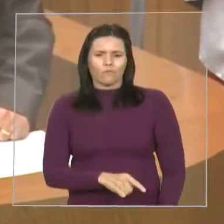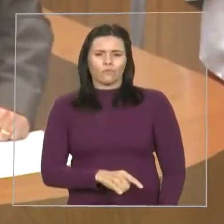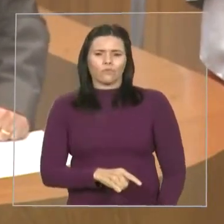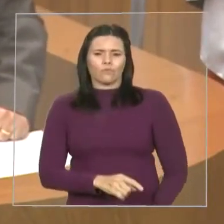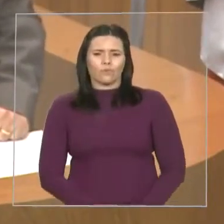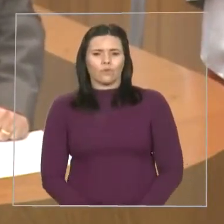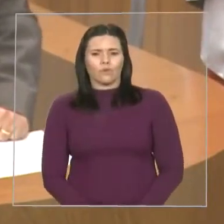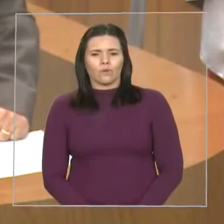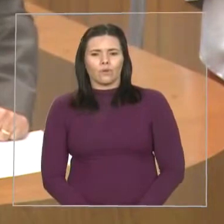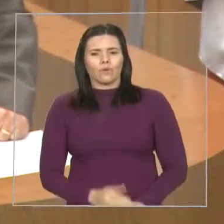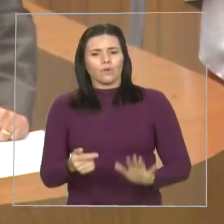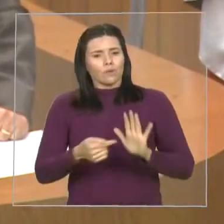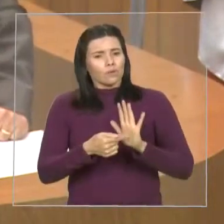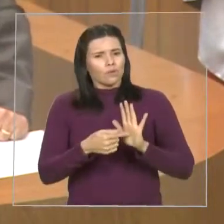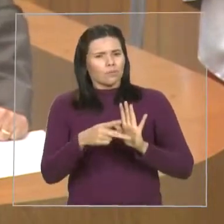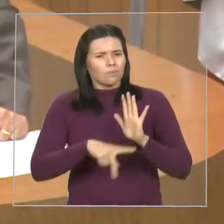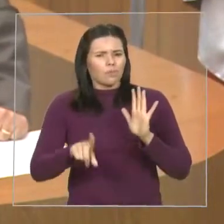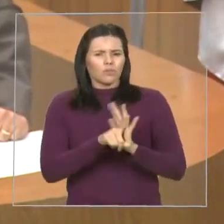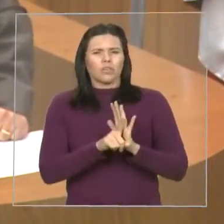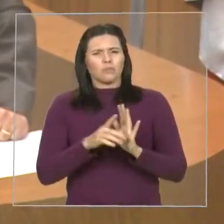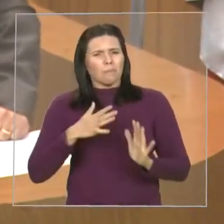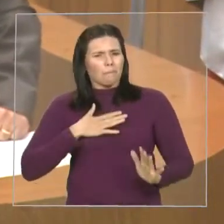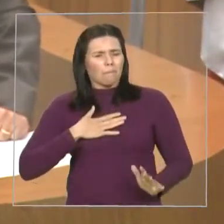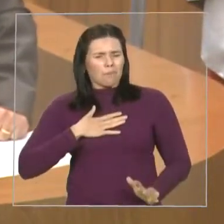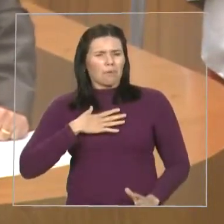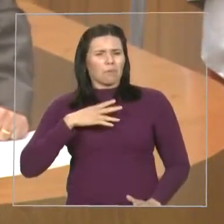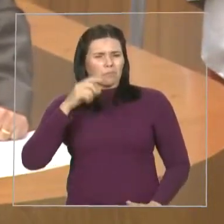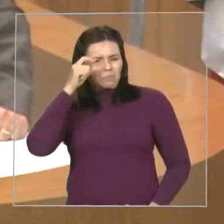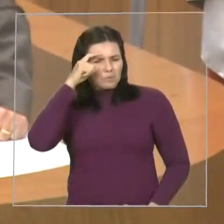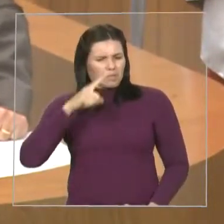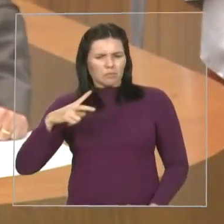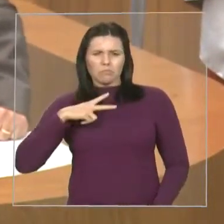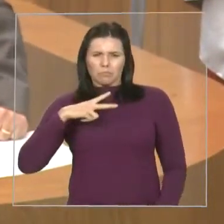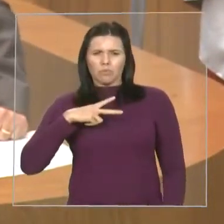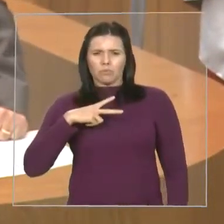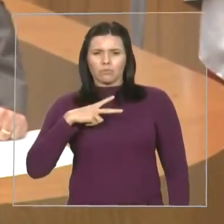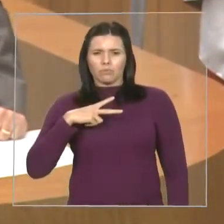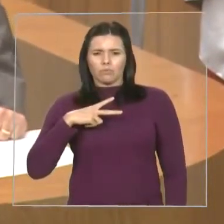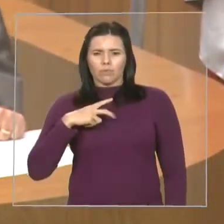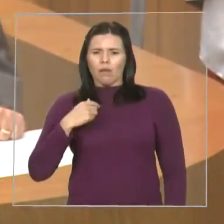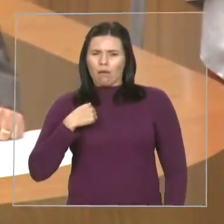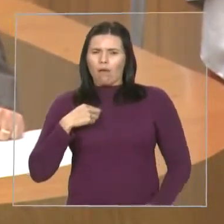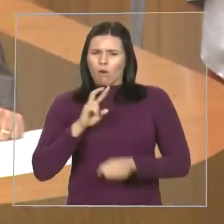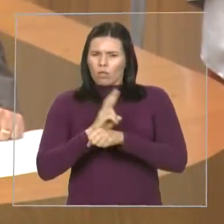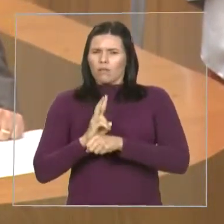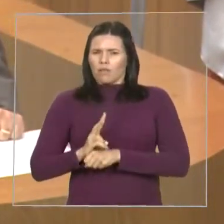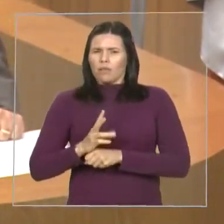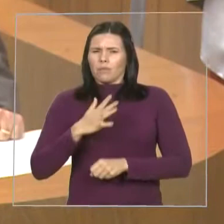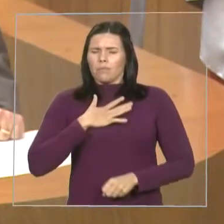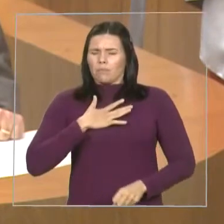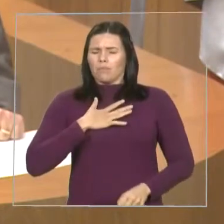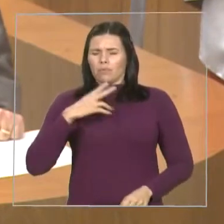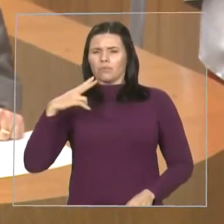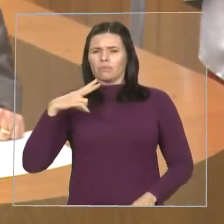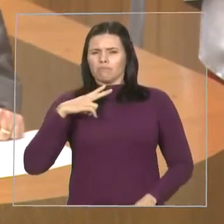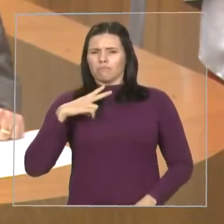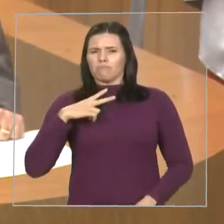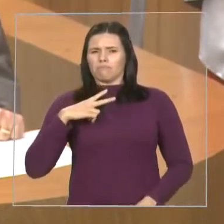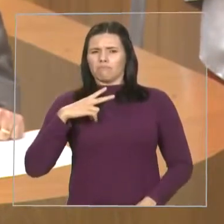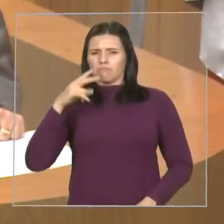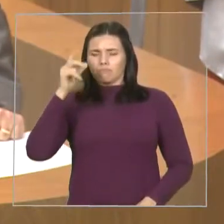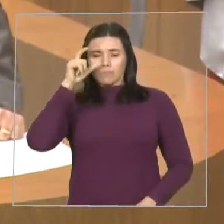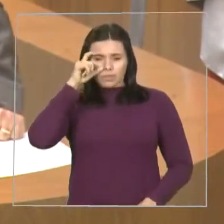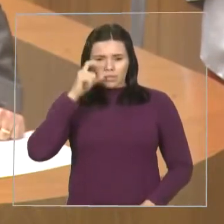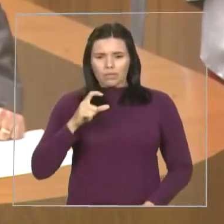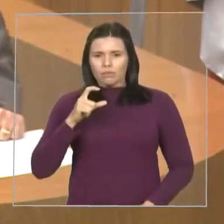Pereira, do meu interesse pessoal. Não estou defendendo aqui o interesse paroquial do município onde eu sou votado. Não estou fazendo